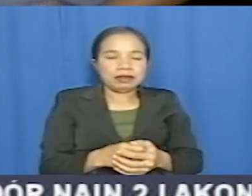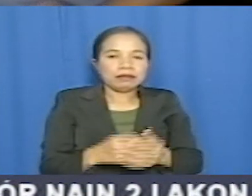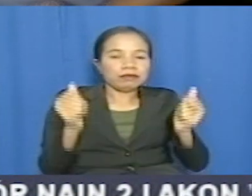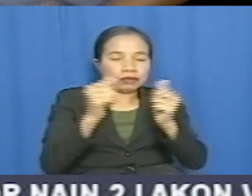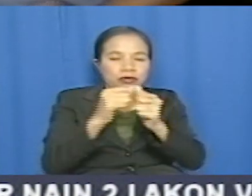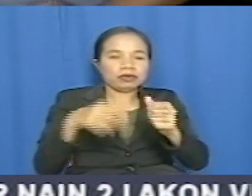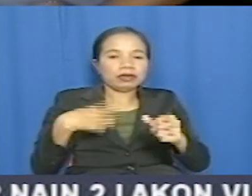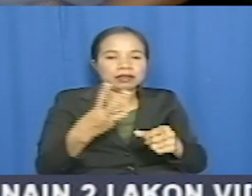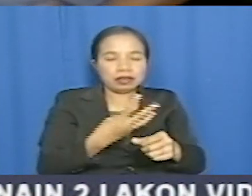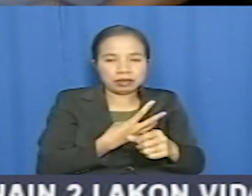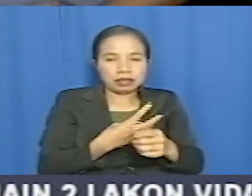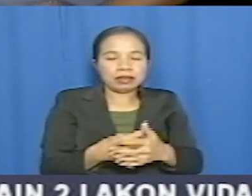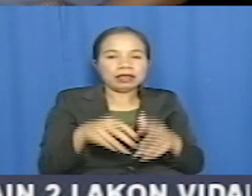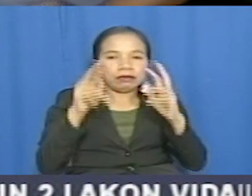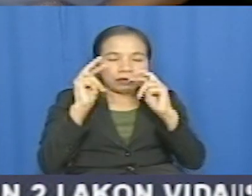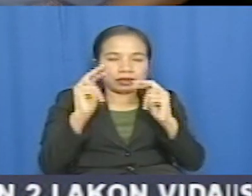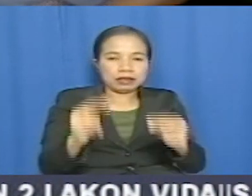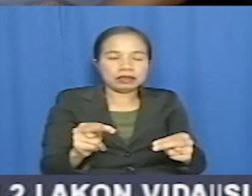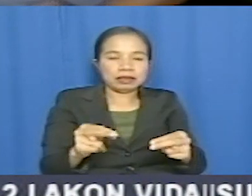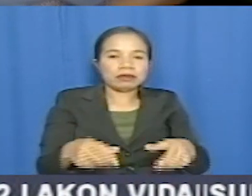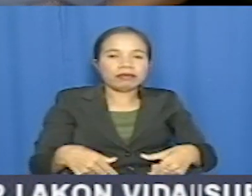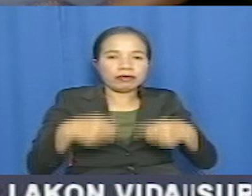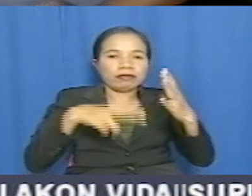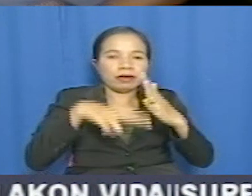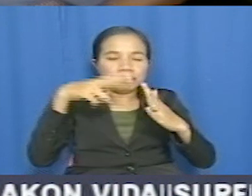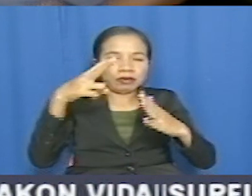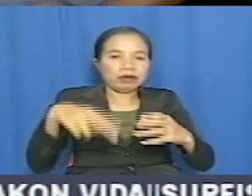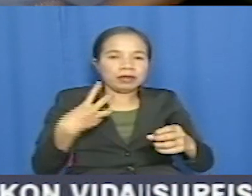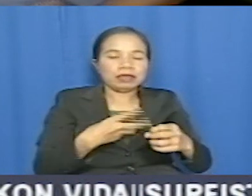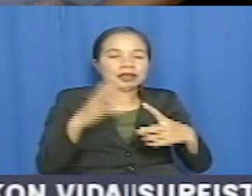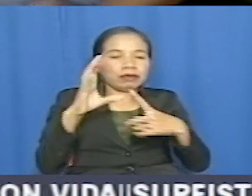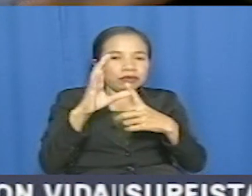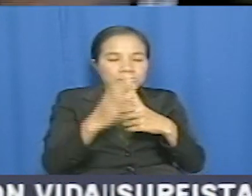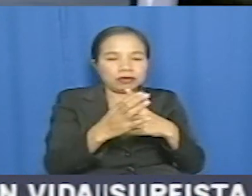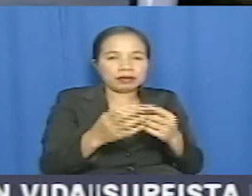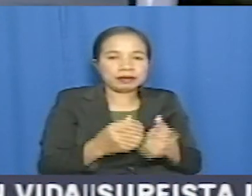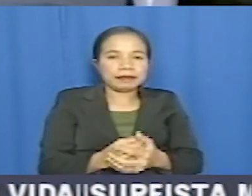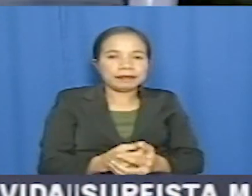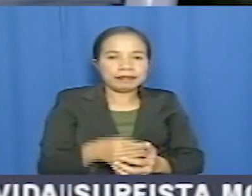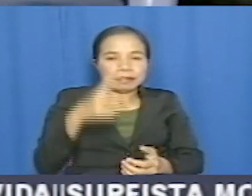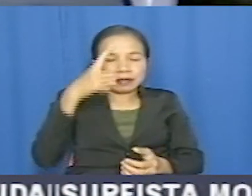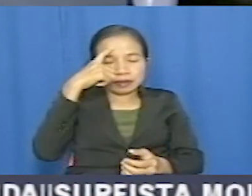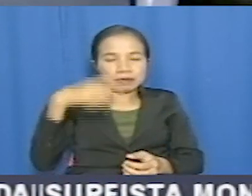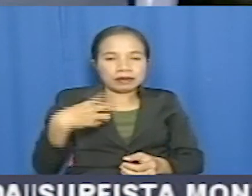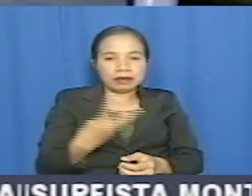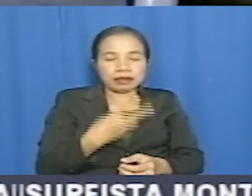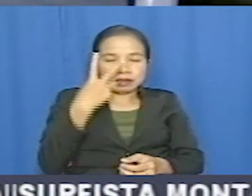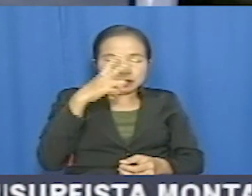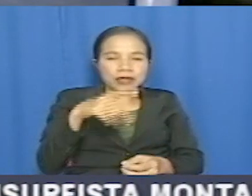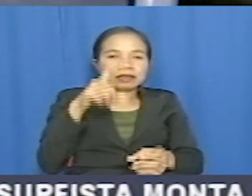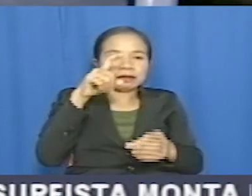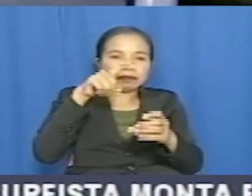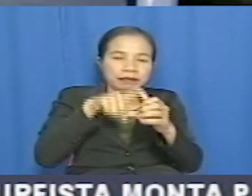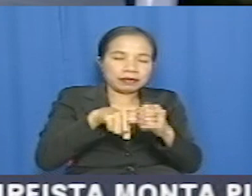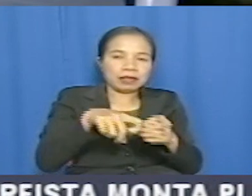também da nem maca ita precisa a fo valorização ba ita ne cultura ita nem maca ita ne objetivo também tarde kata ka minamatan